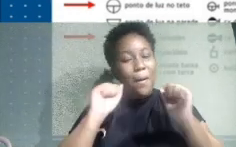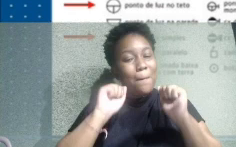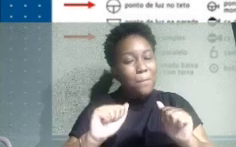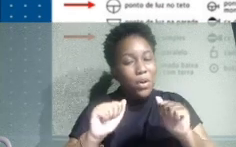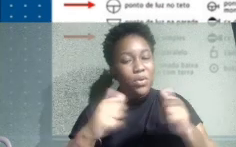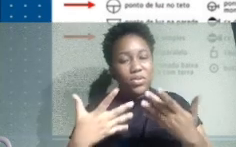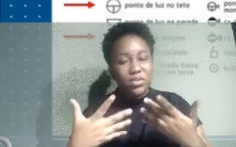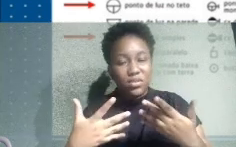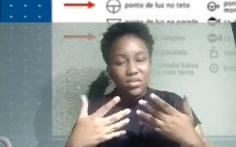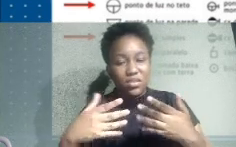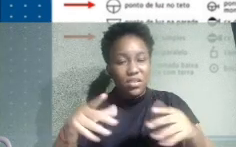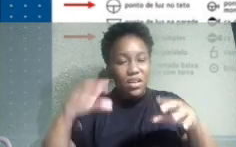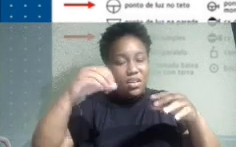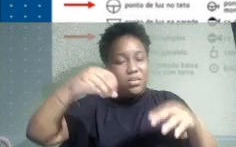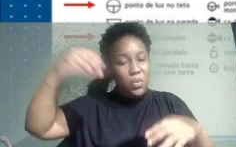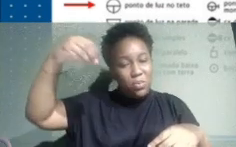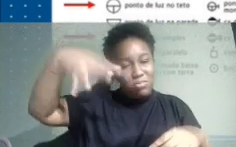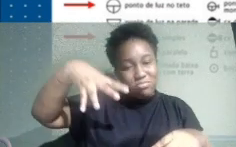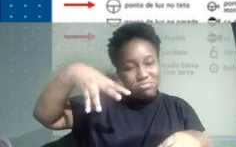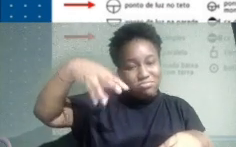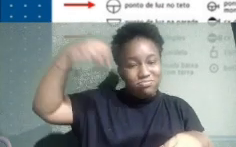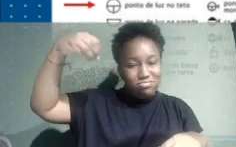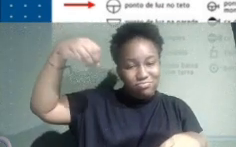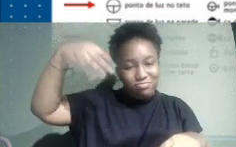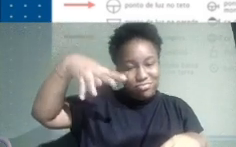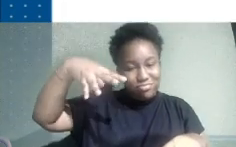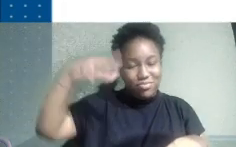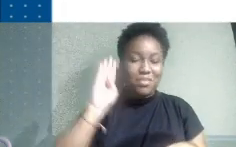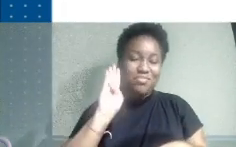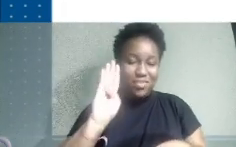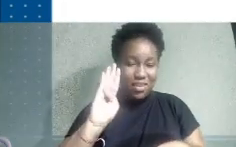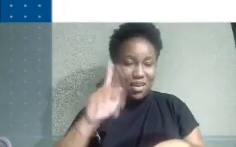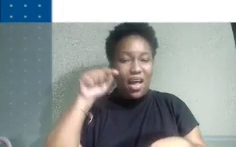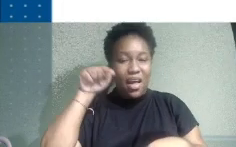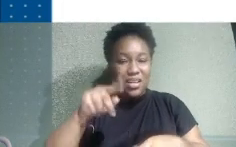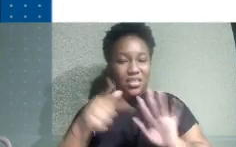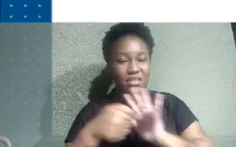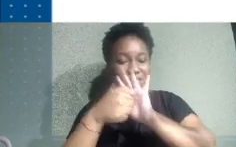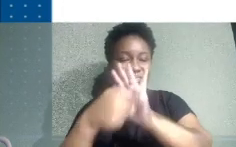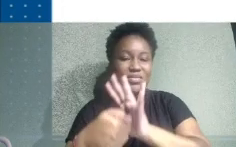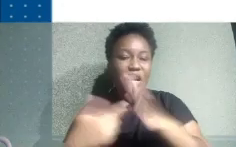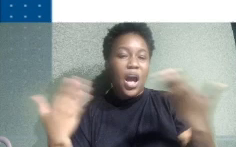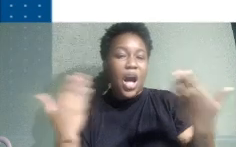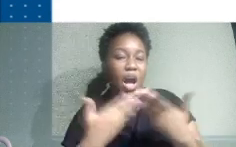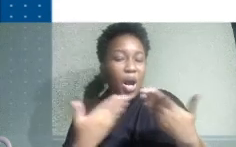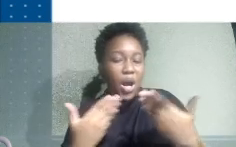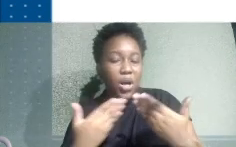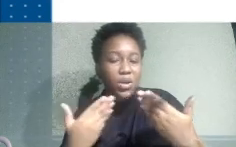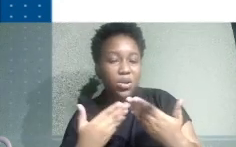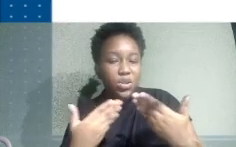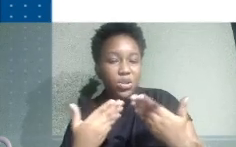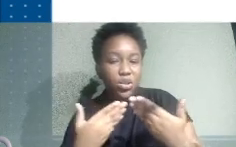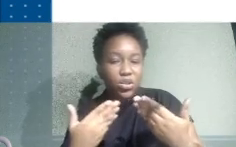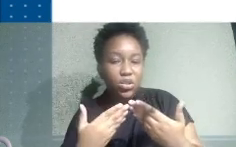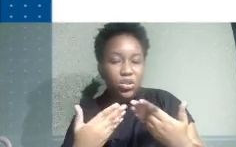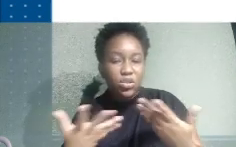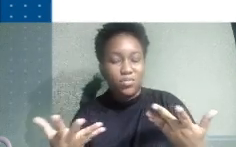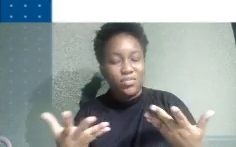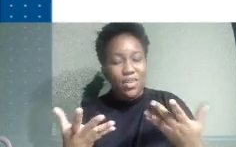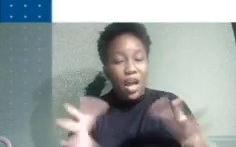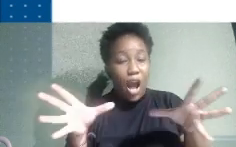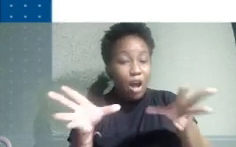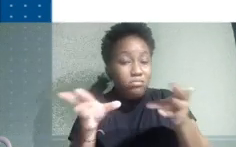lado que acende pelo interruptor B. Entenderam? Então essa é a representação. O que a gente pode tirar como